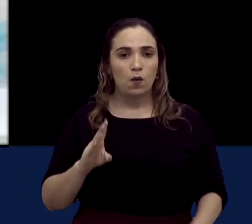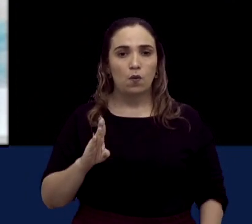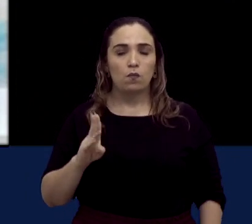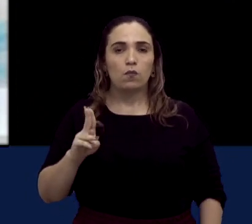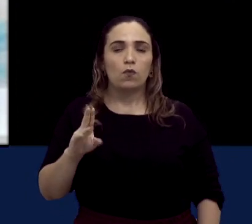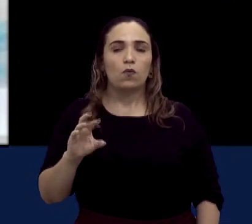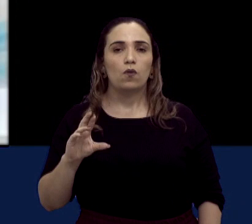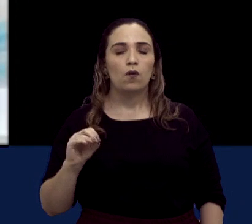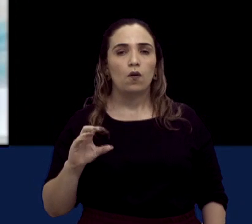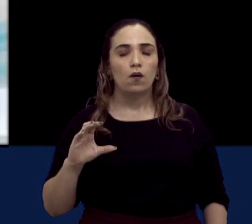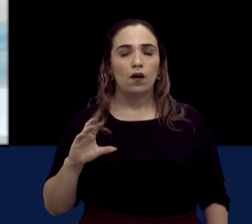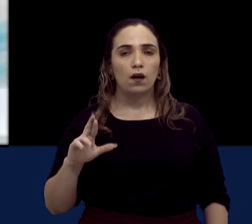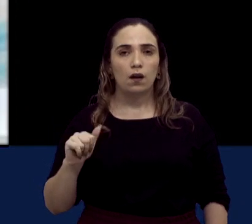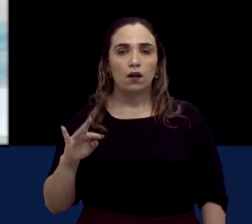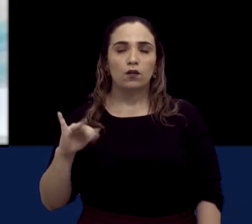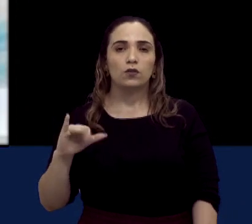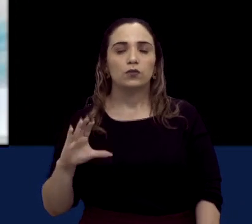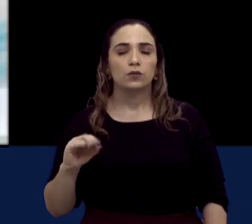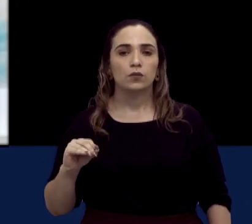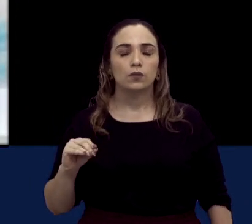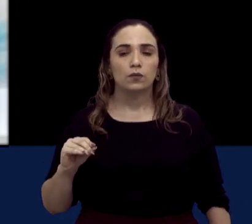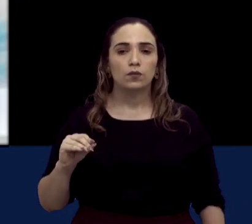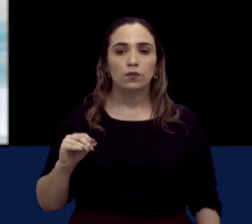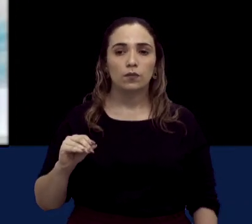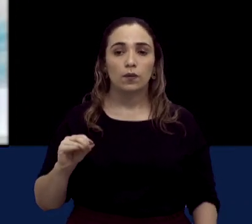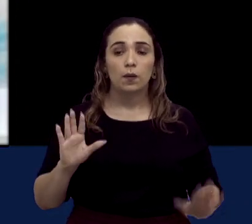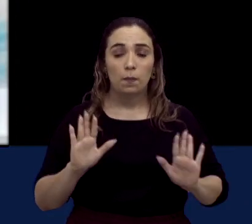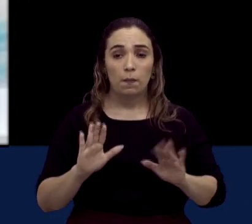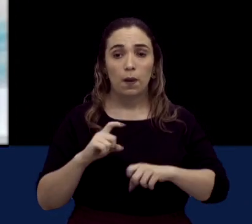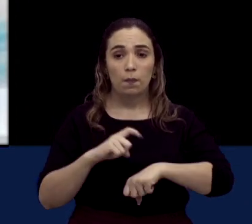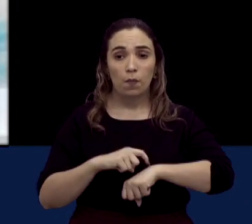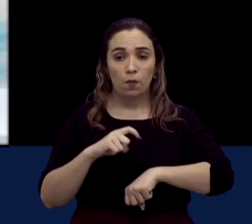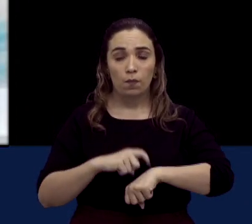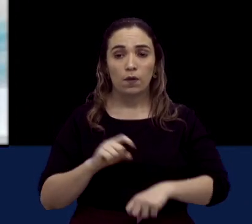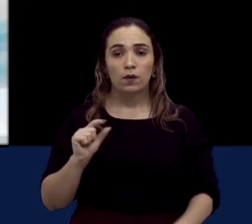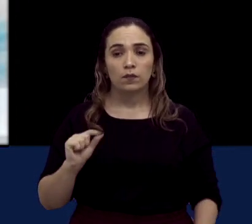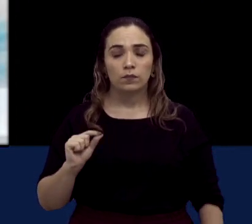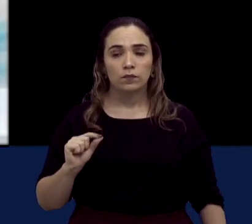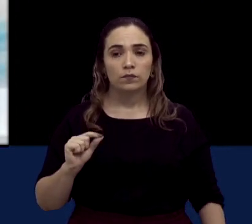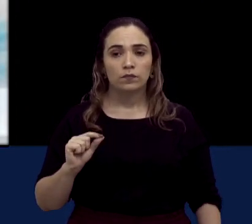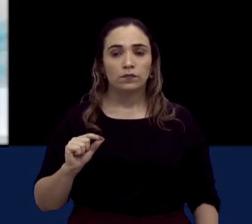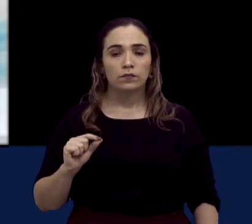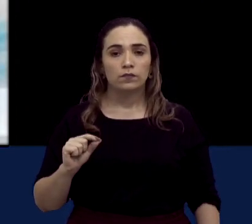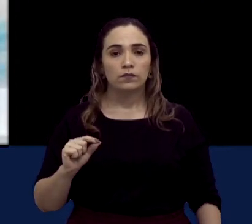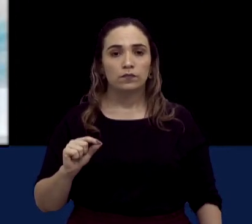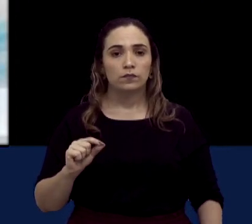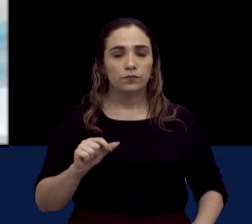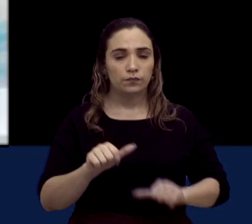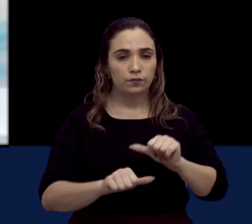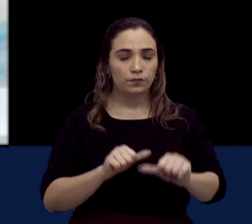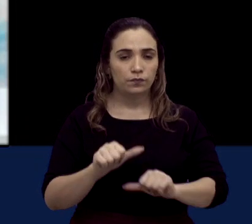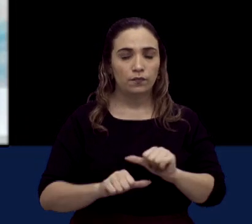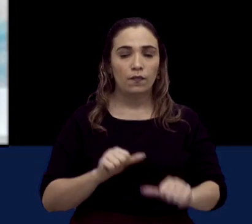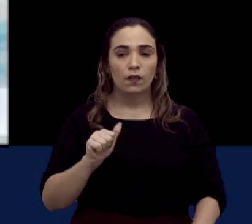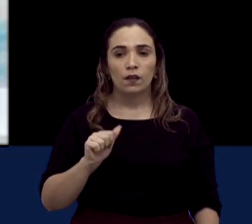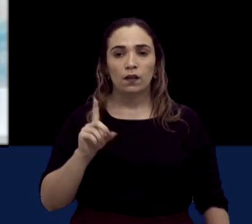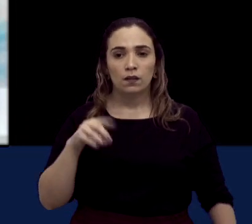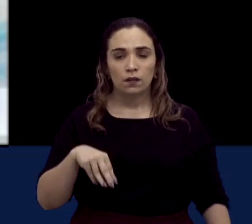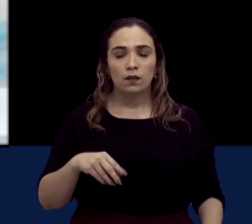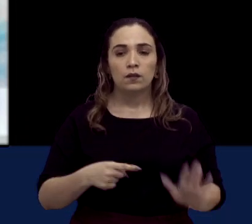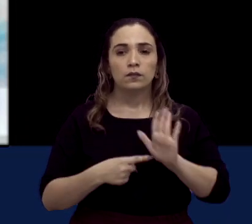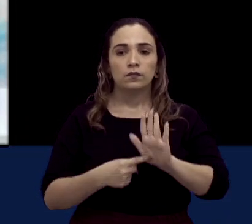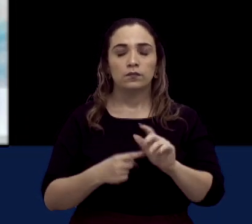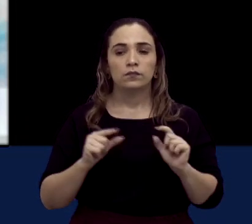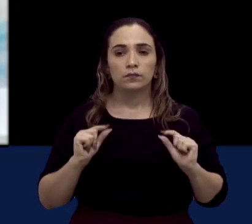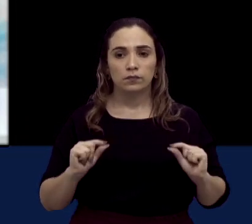né? Mas, nesse momento, a reforma administrativa apresenta como